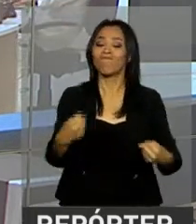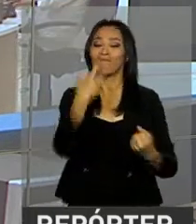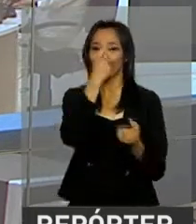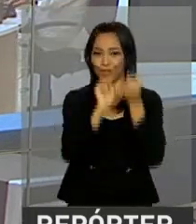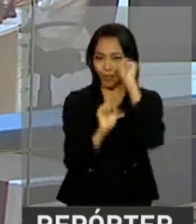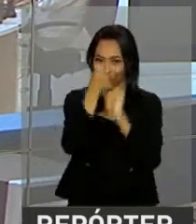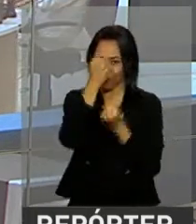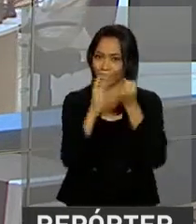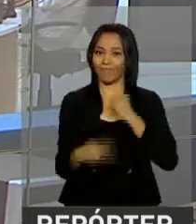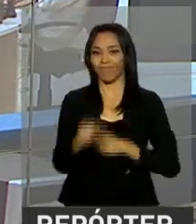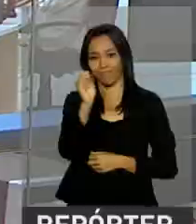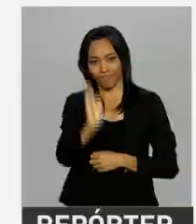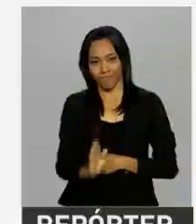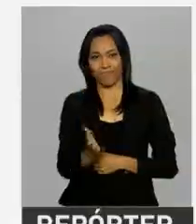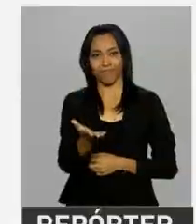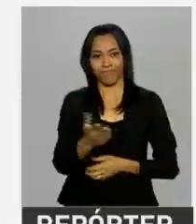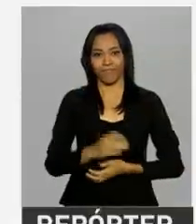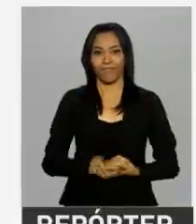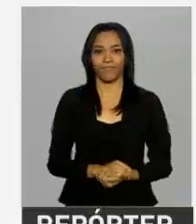indústria do país.